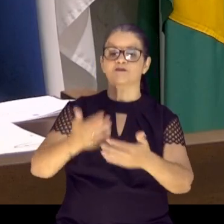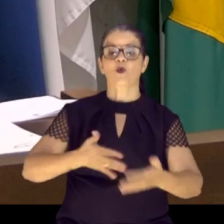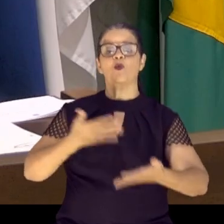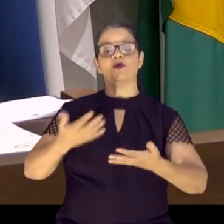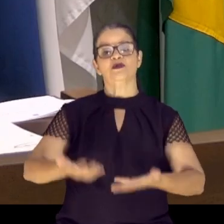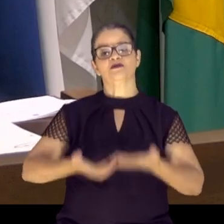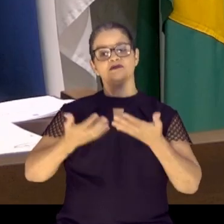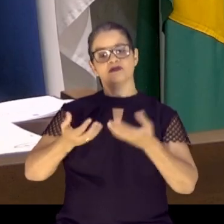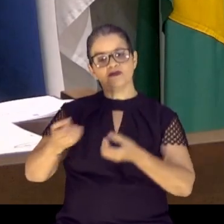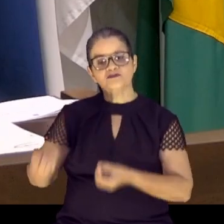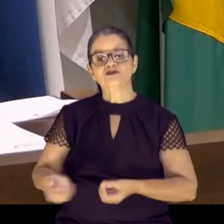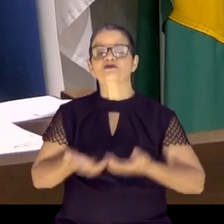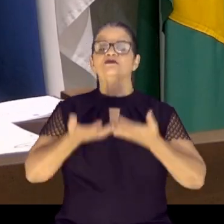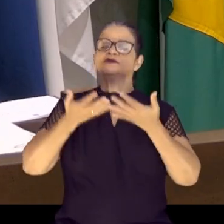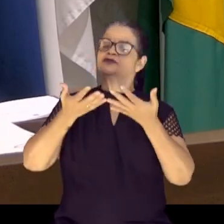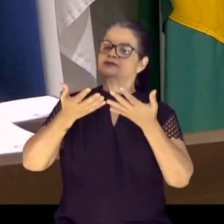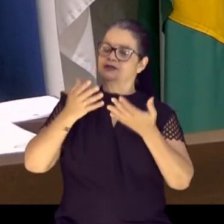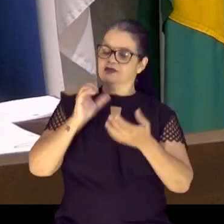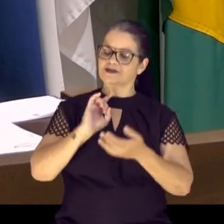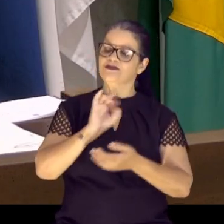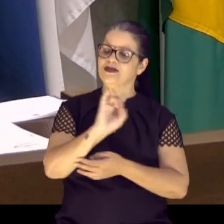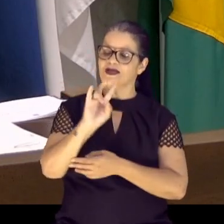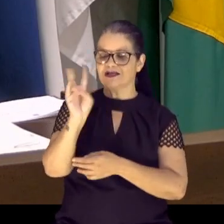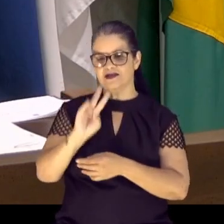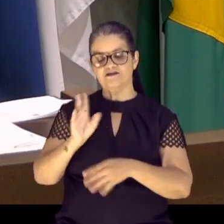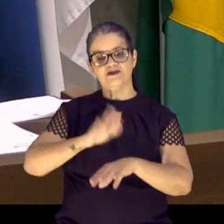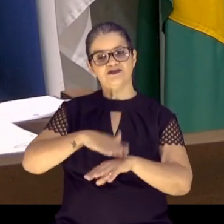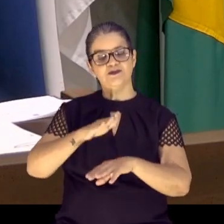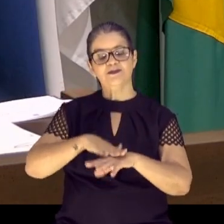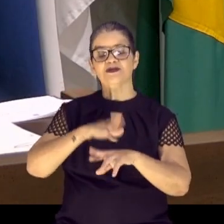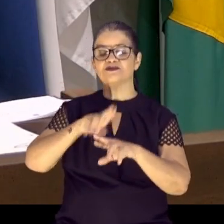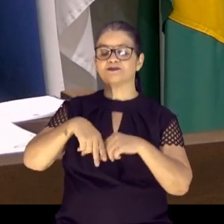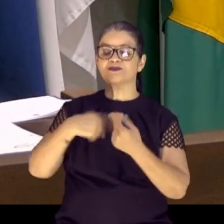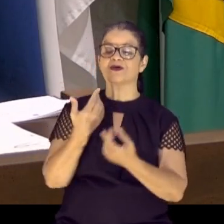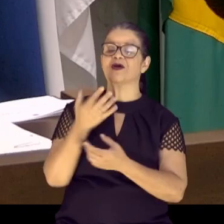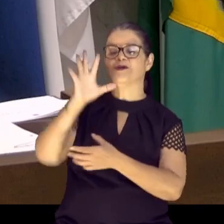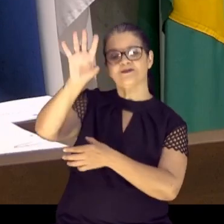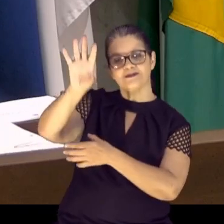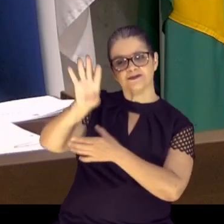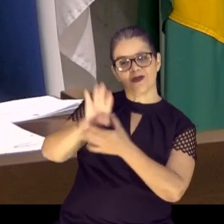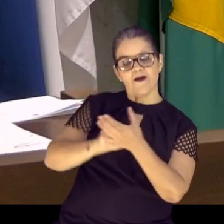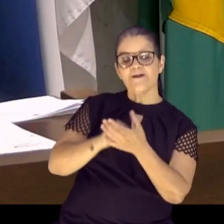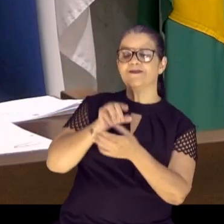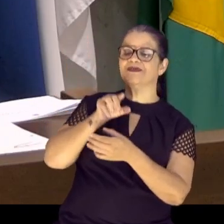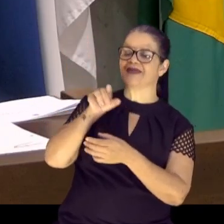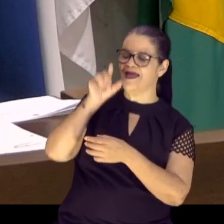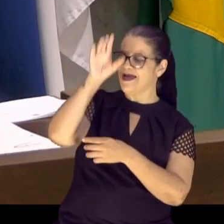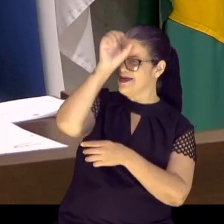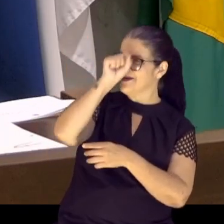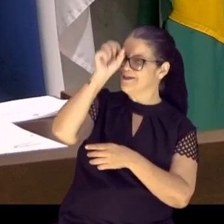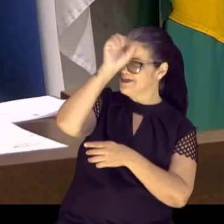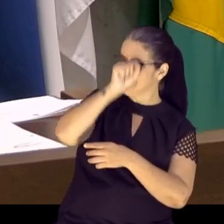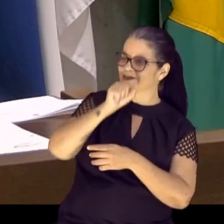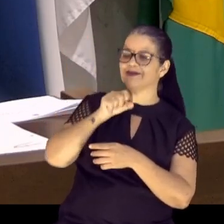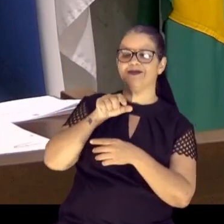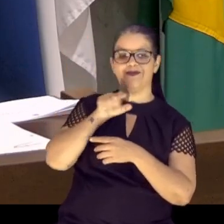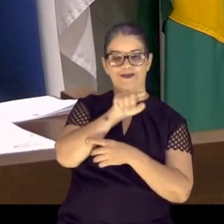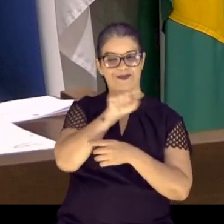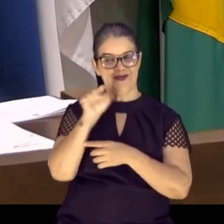e inspirando cada vez mais através dos exemplos que eles deixaram. Peço licença para dizer que,